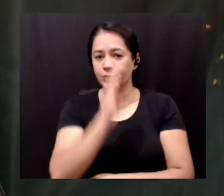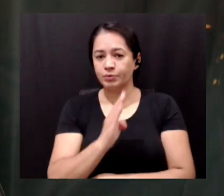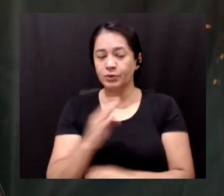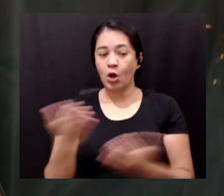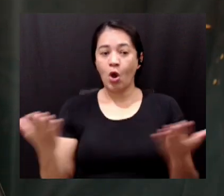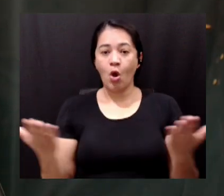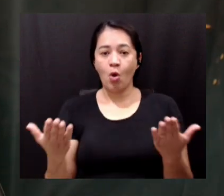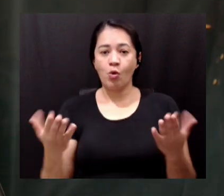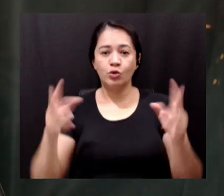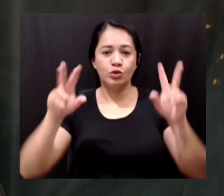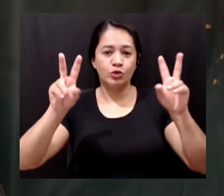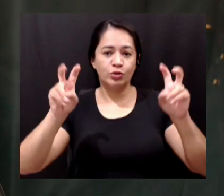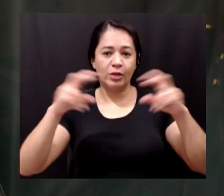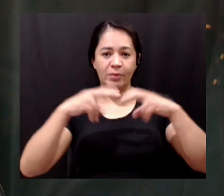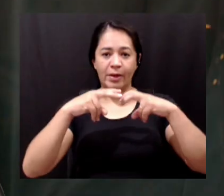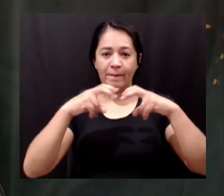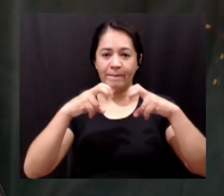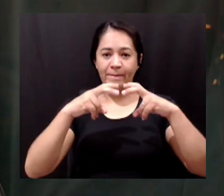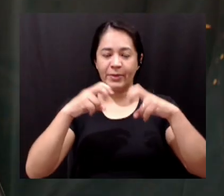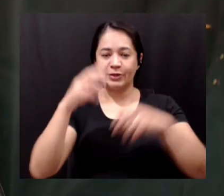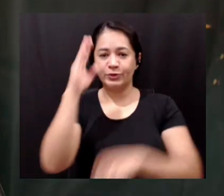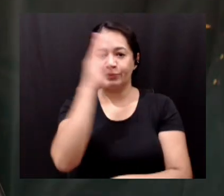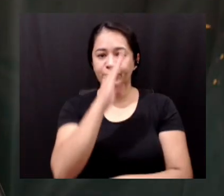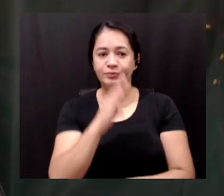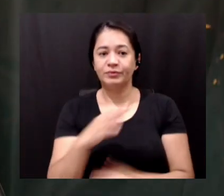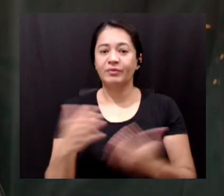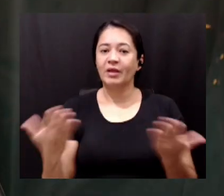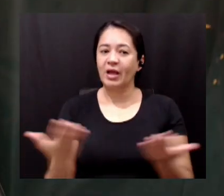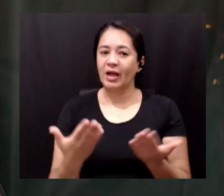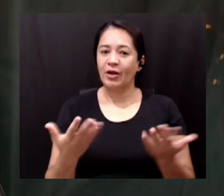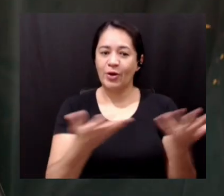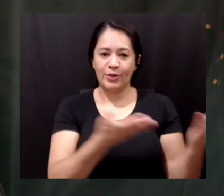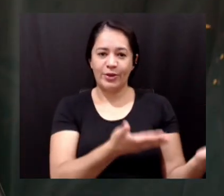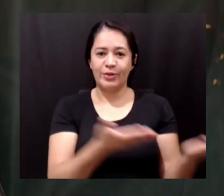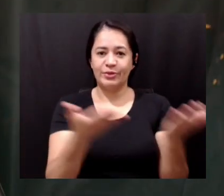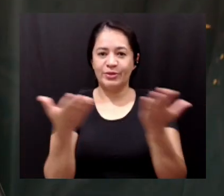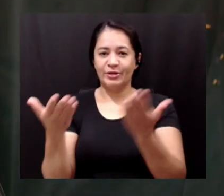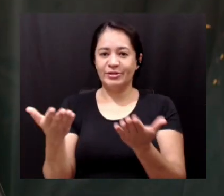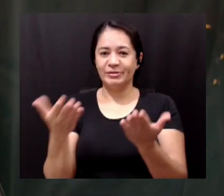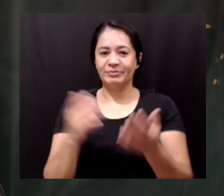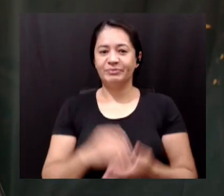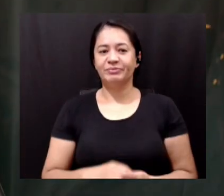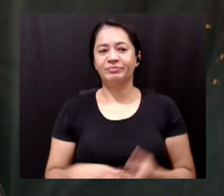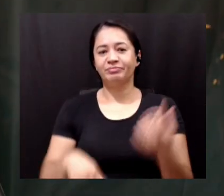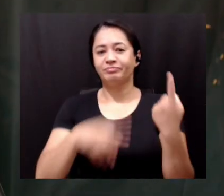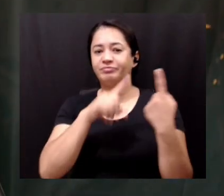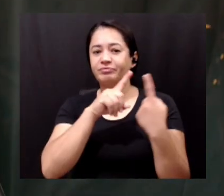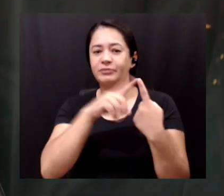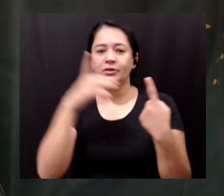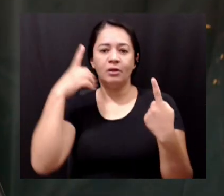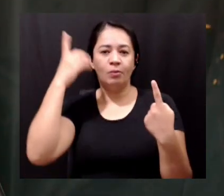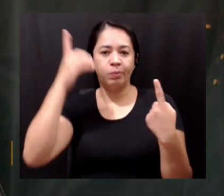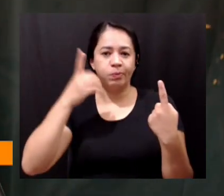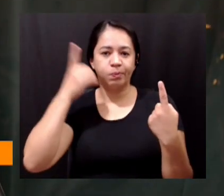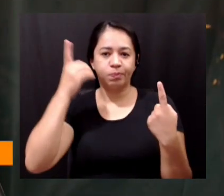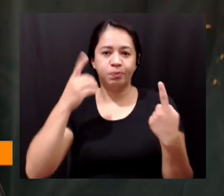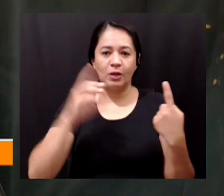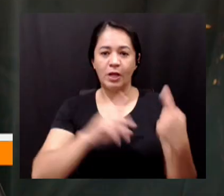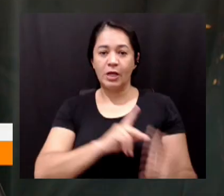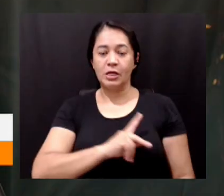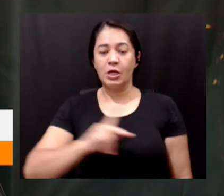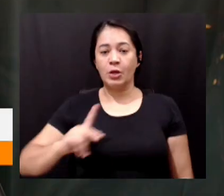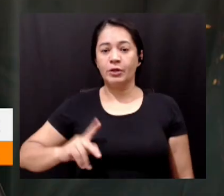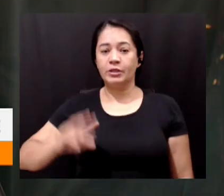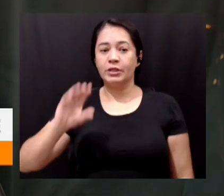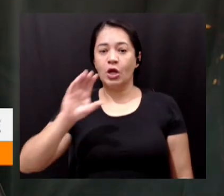apresentamos agora os nossos convidados, né? A gente começa com o advogado, presidente da Comissão de Direito Digital